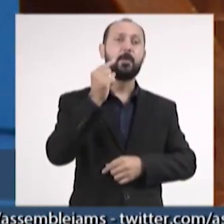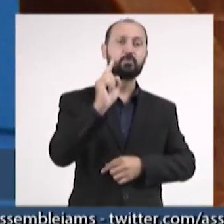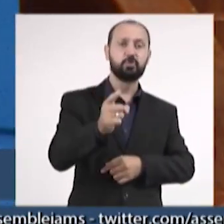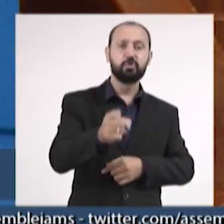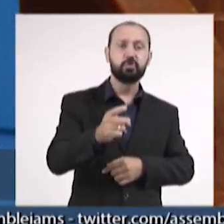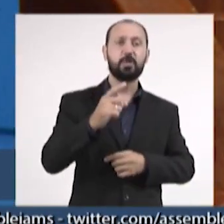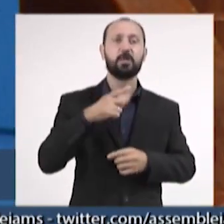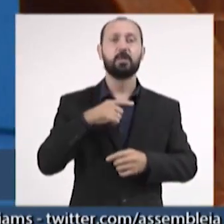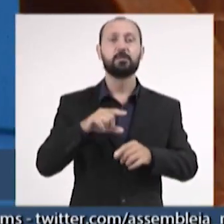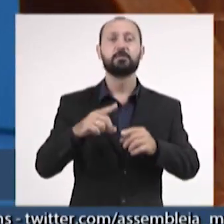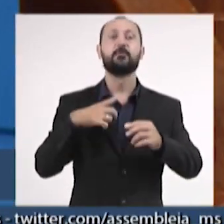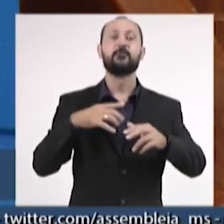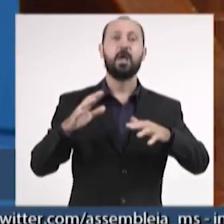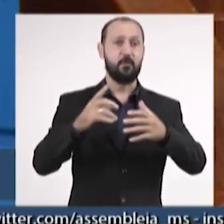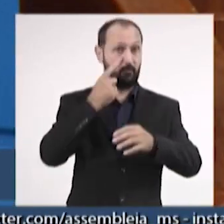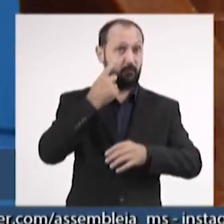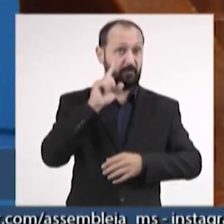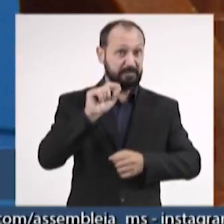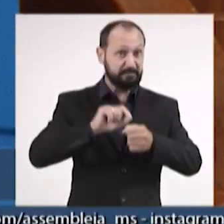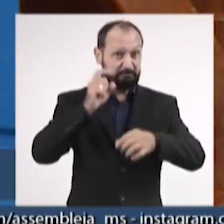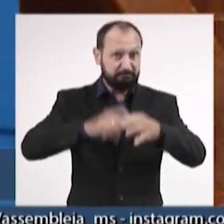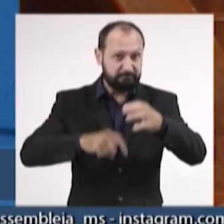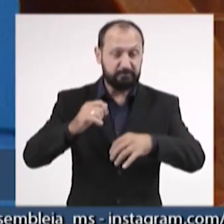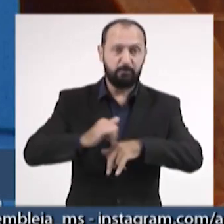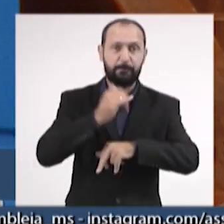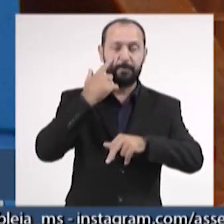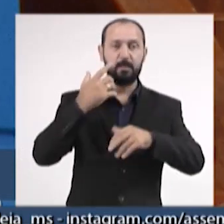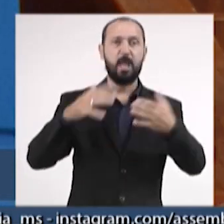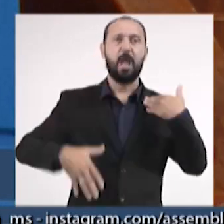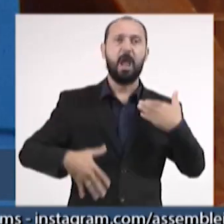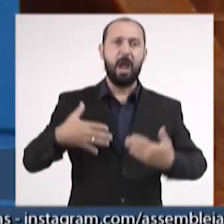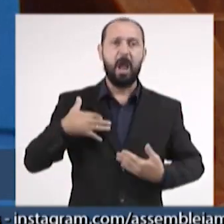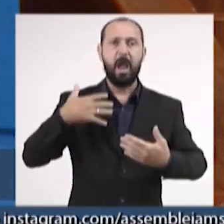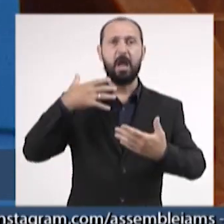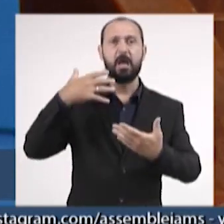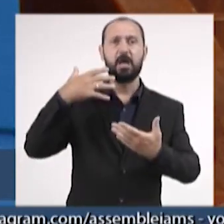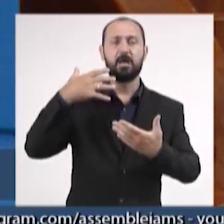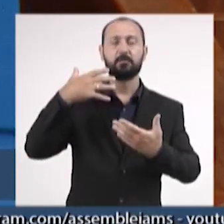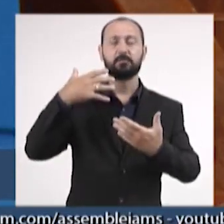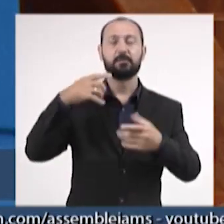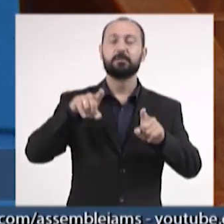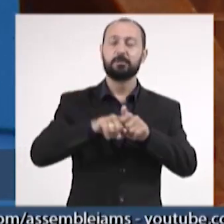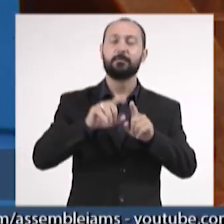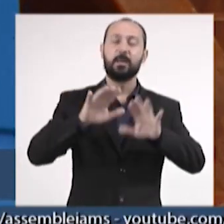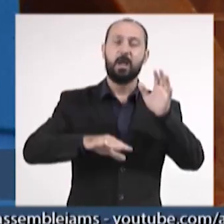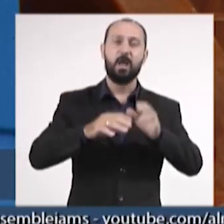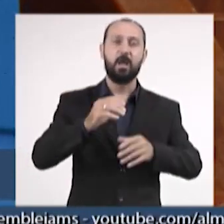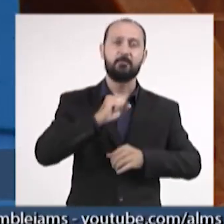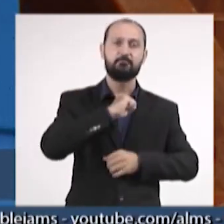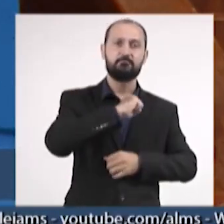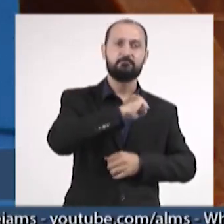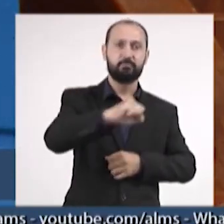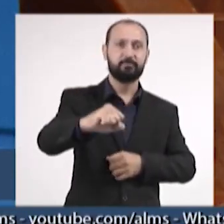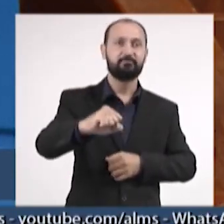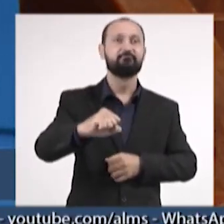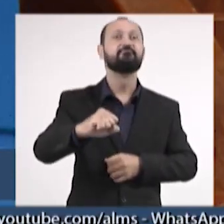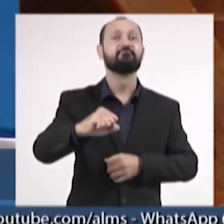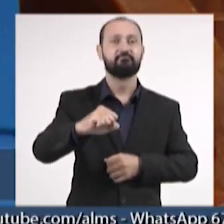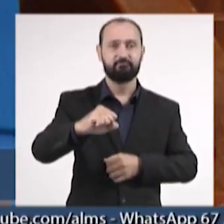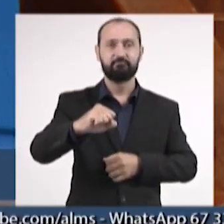e de serem vítimas de estupros, violentadas fisicamente e, no extremo, assassinadas.